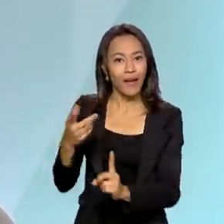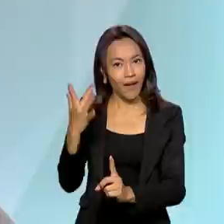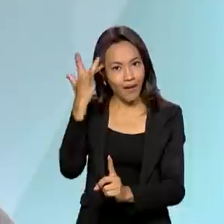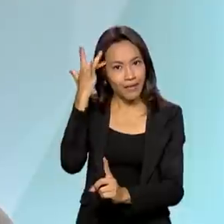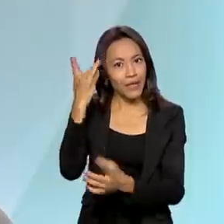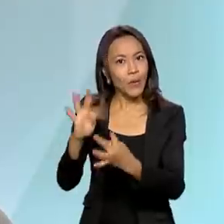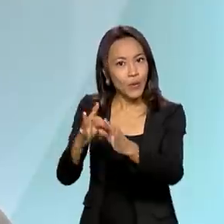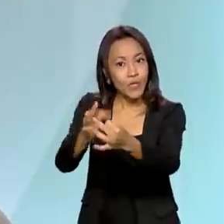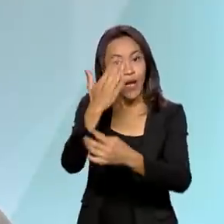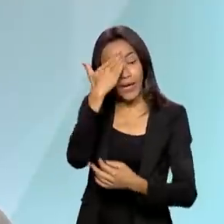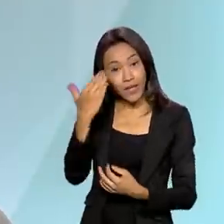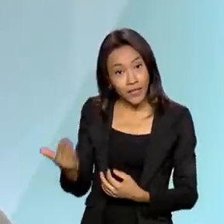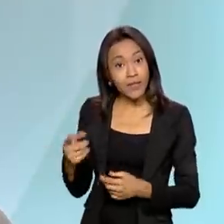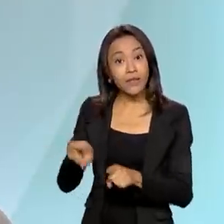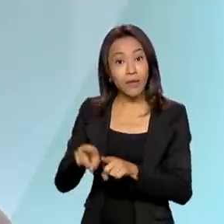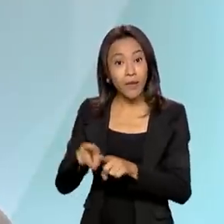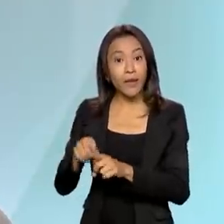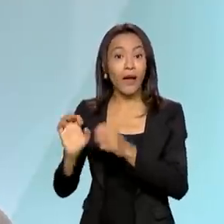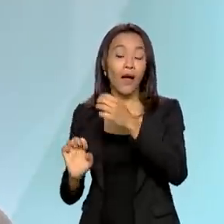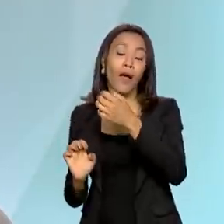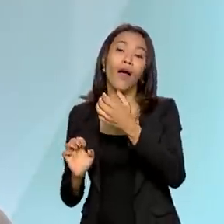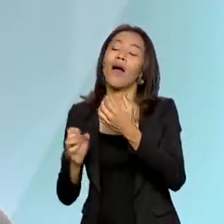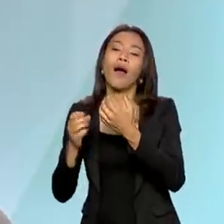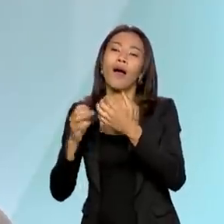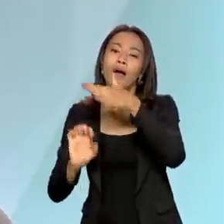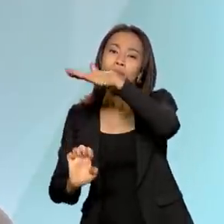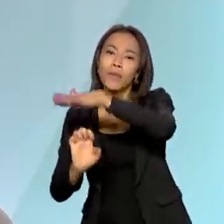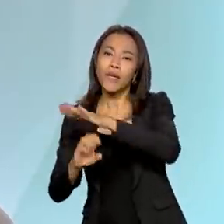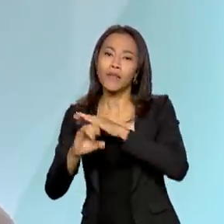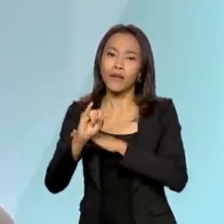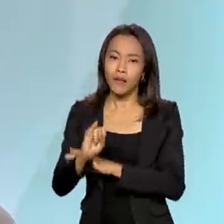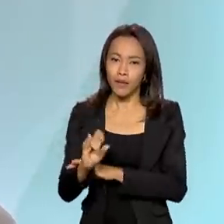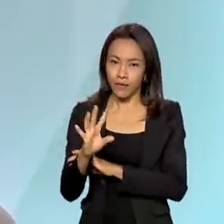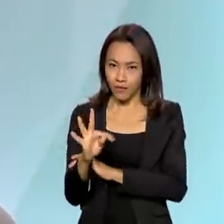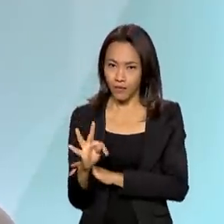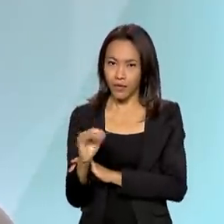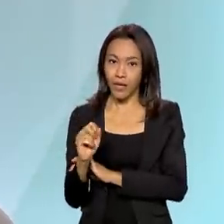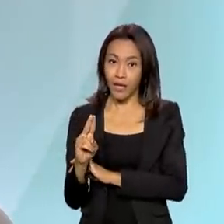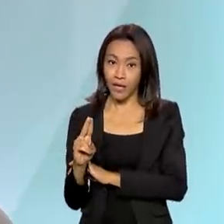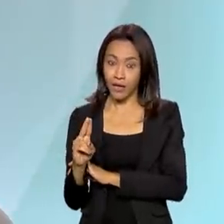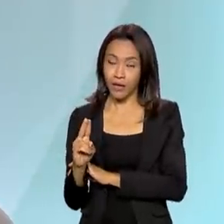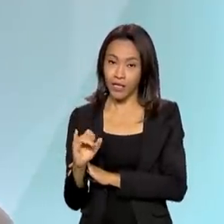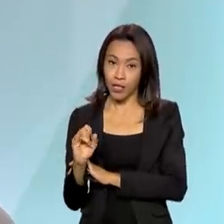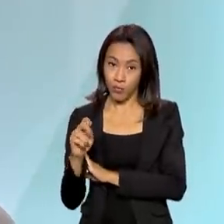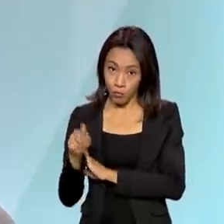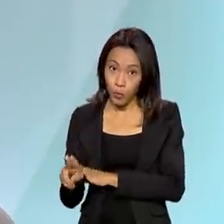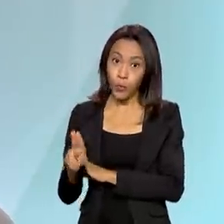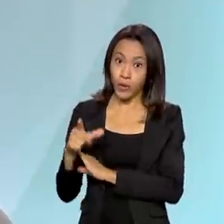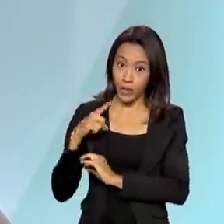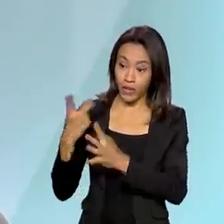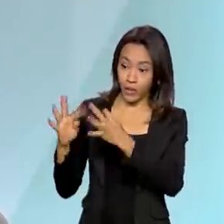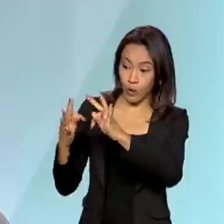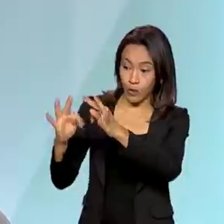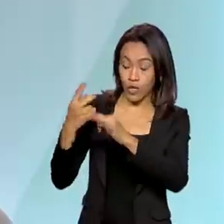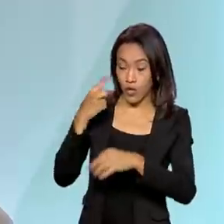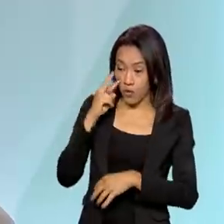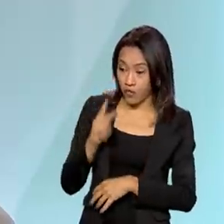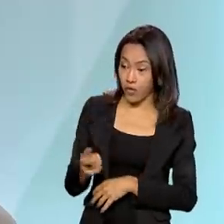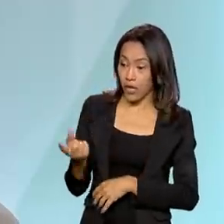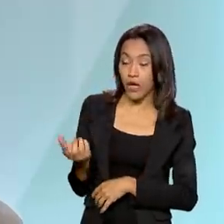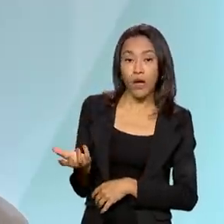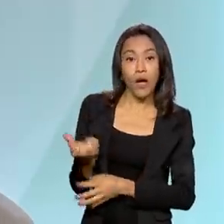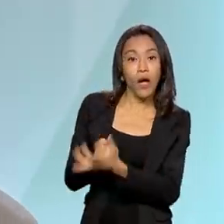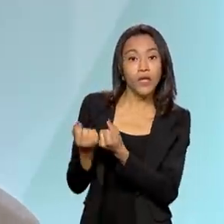aqui a Itaipu, porque já começou esse trabalho desde 2017. E hoje já tem tecnologias viáveis. Onde eu vi um produtor ganhando dinheiro,